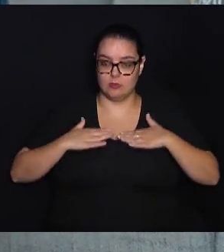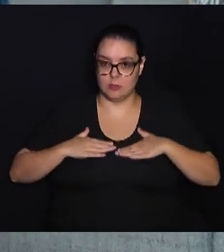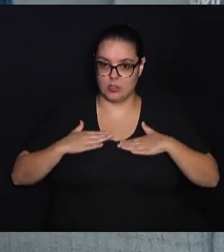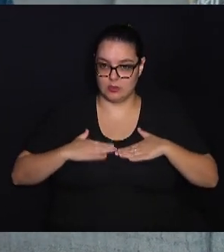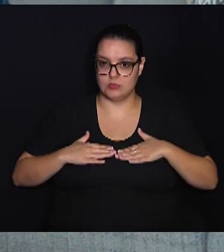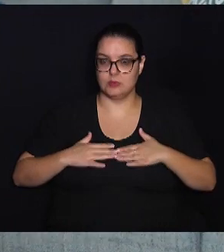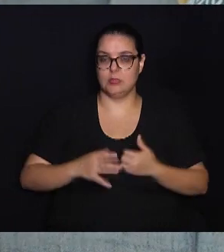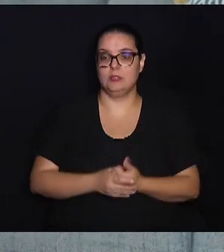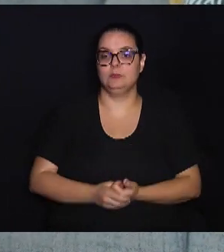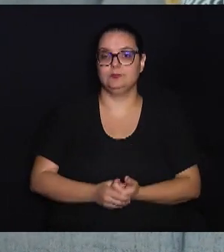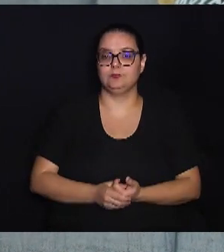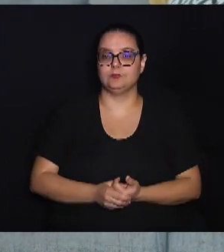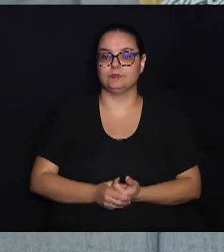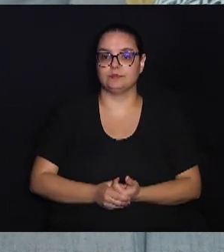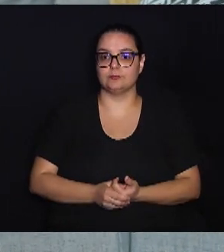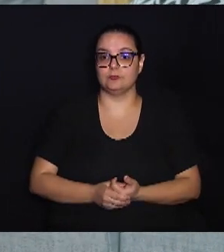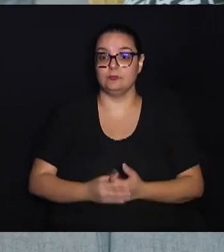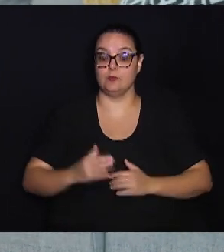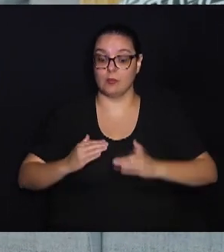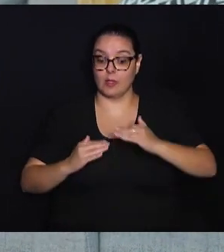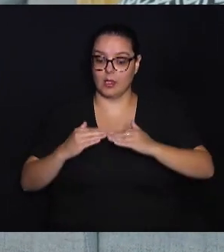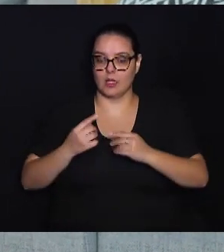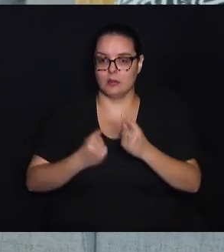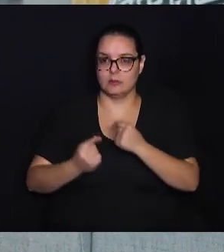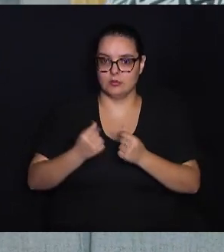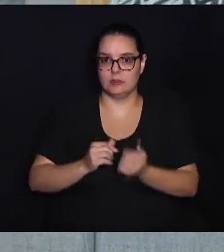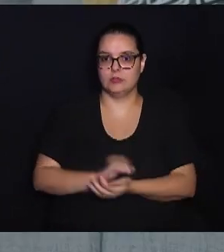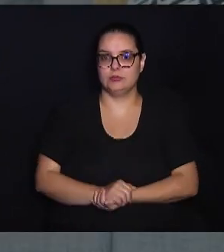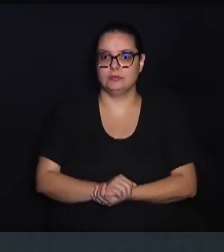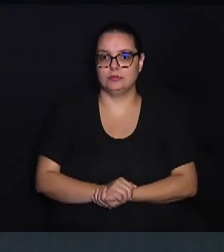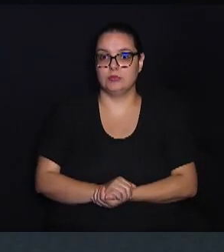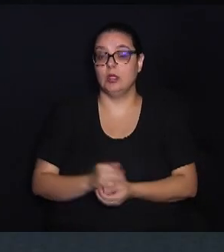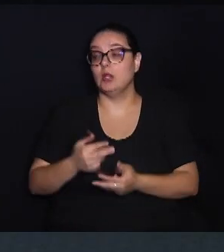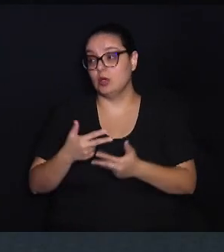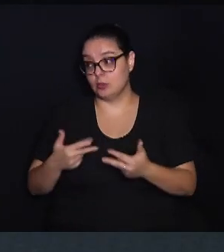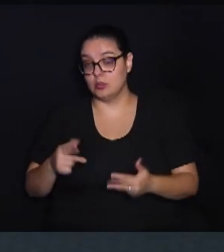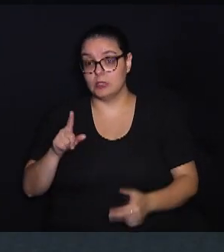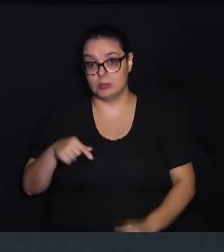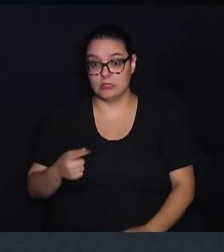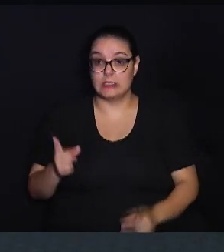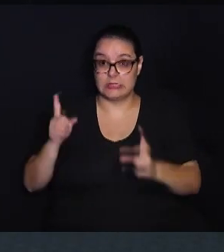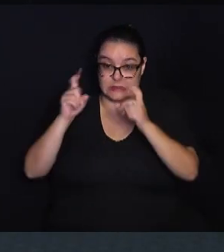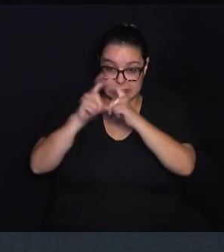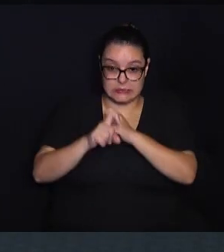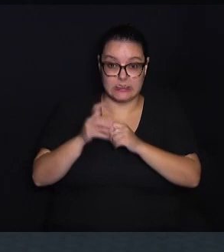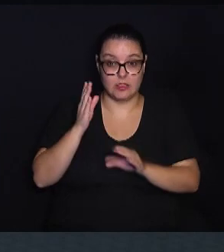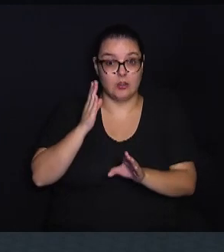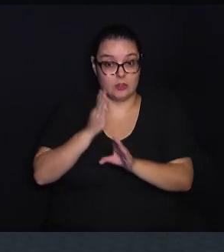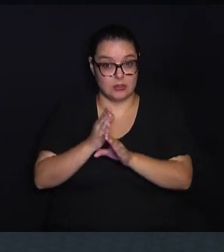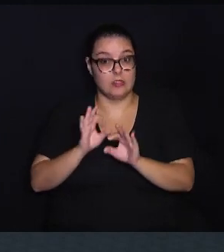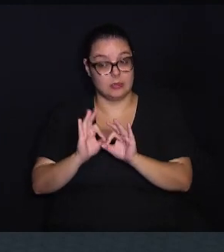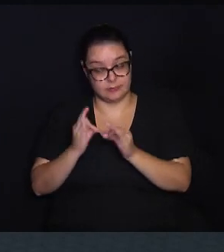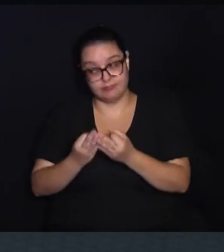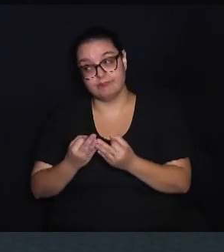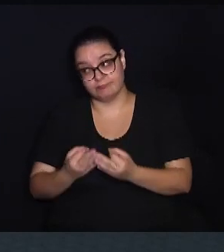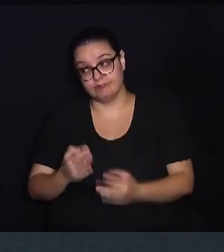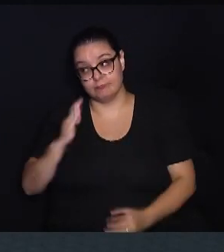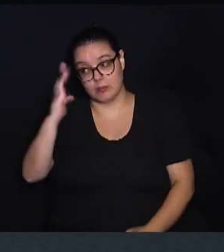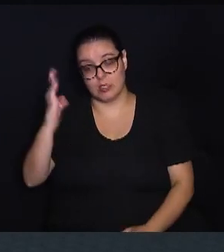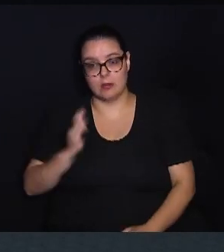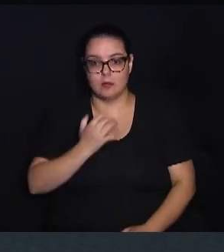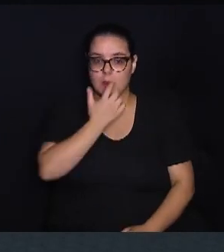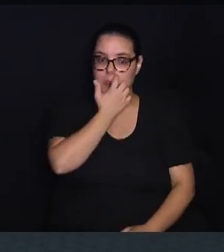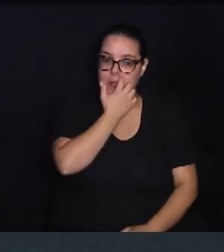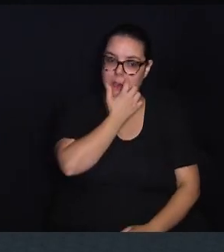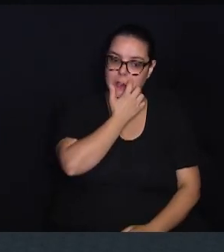tranquilidade, né? E esse equilíbrio financeiro. Algo que é muito difícil de encontrar nas famílias brasileiras,